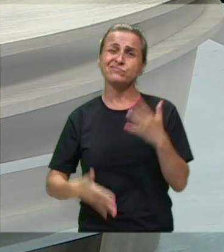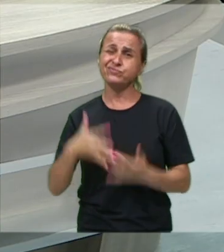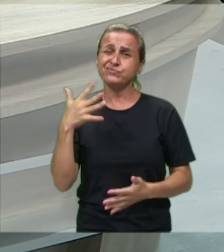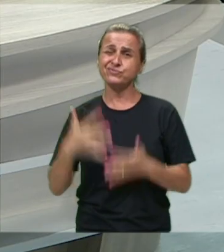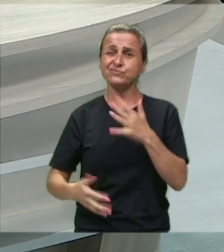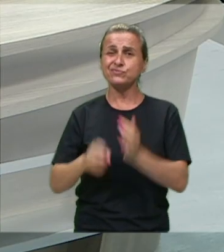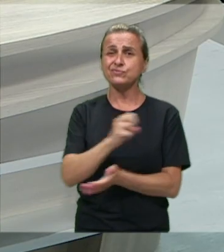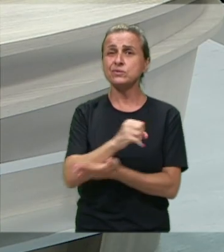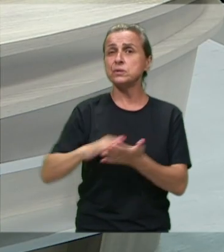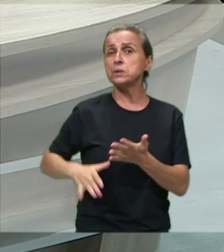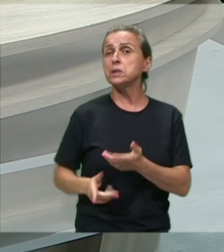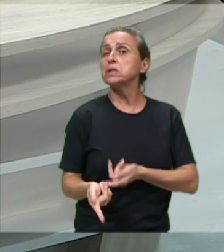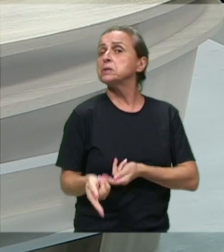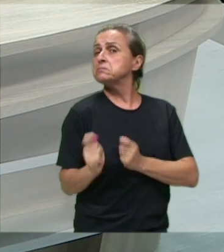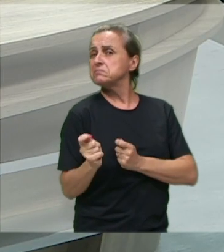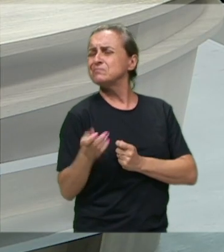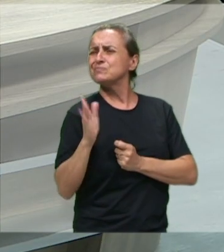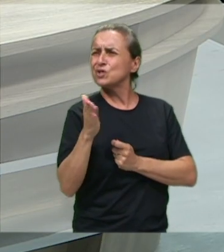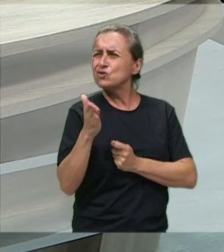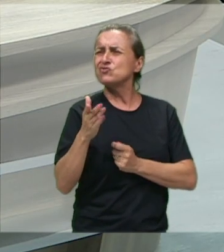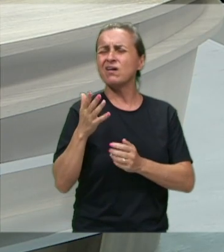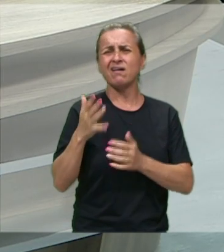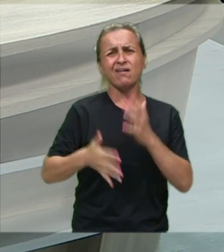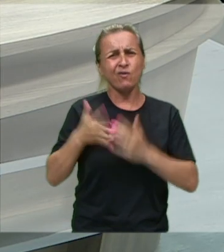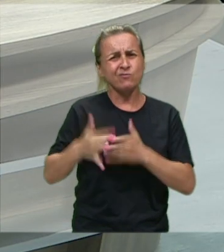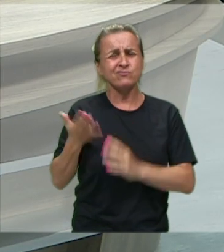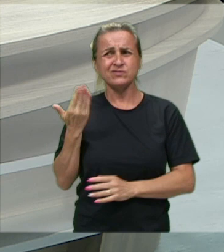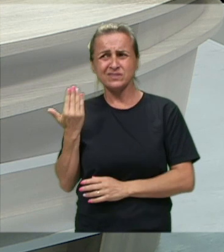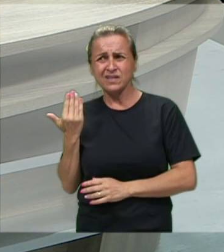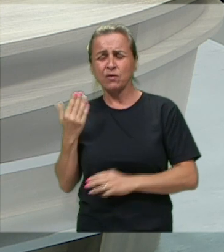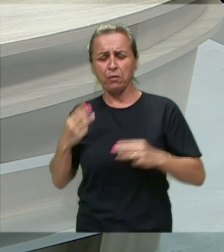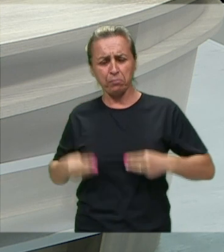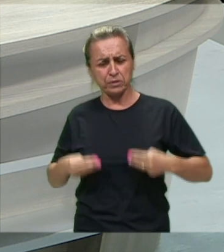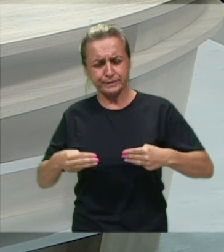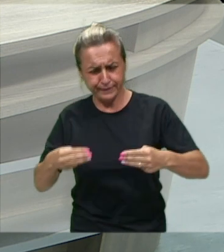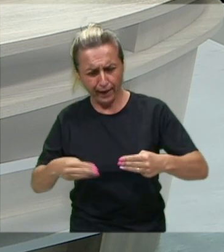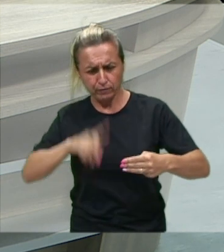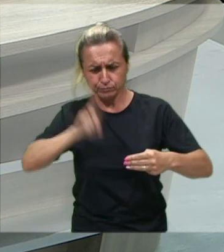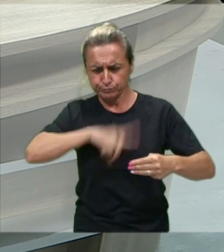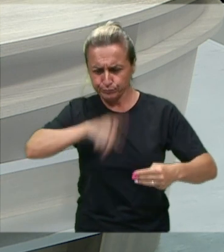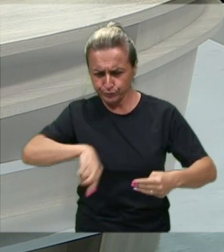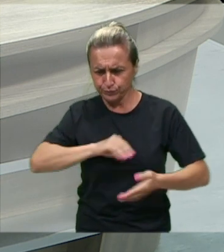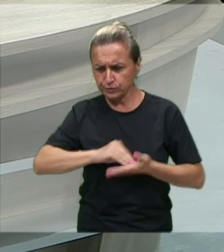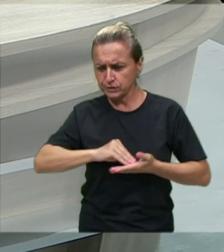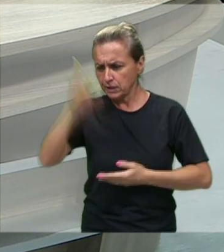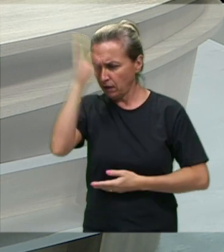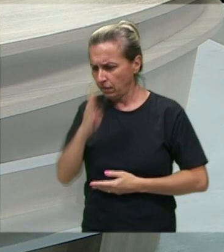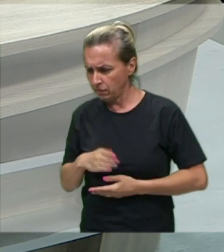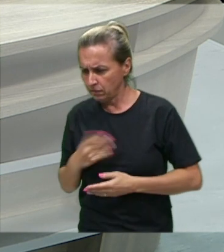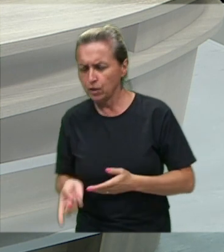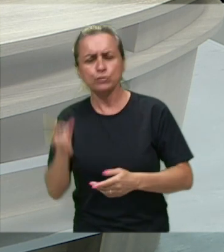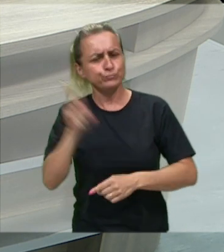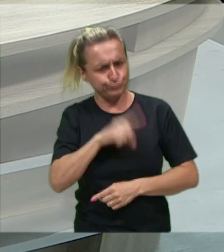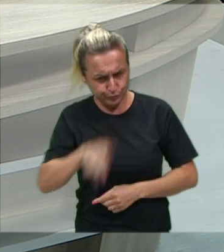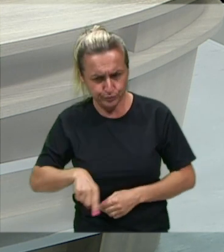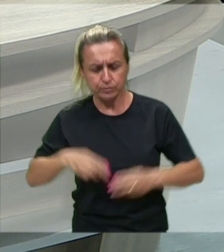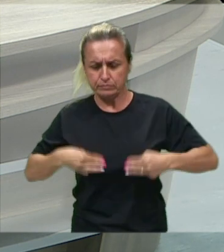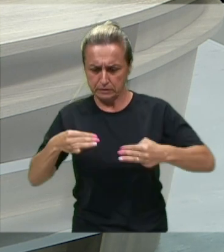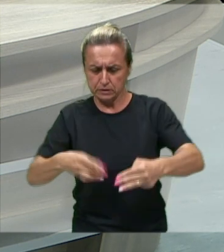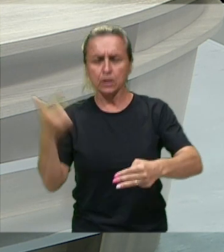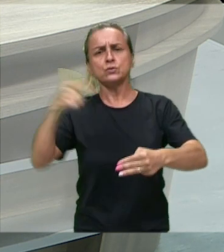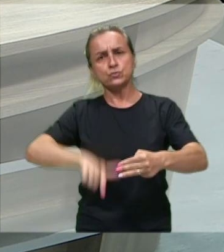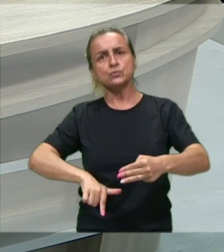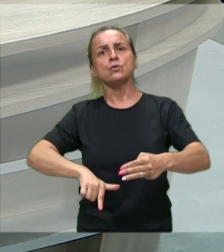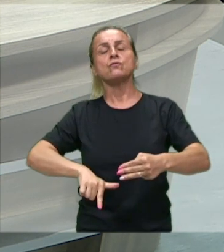da pesca? Porque já foi muita confusão. Era ministério, passou a ser Secretaria Nacional, volta a ser ministério.